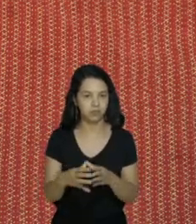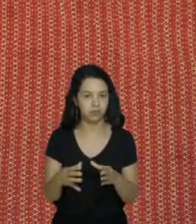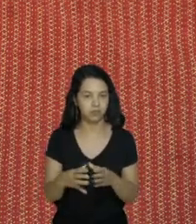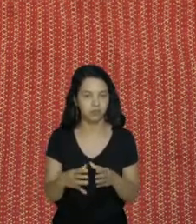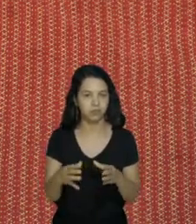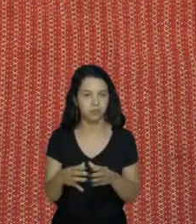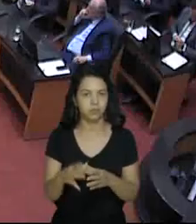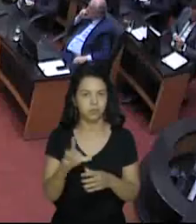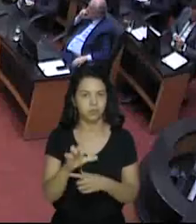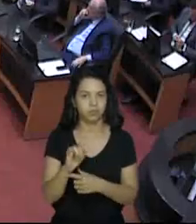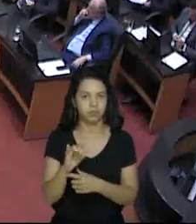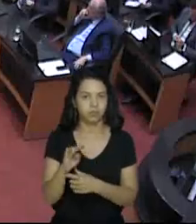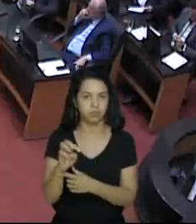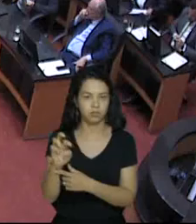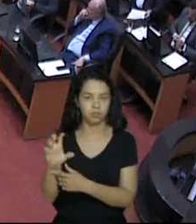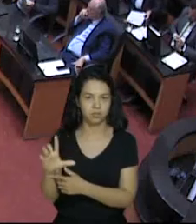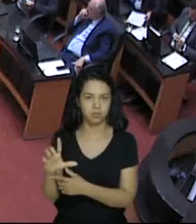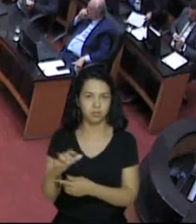Liberal. Obrigado.